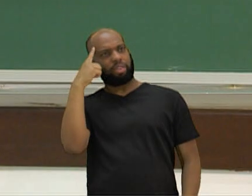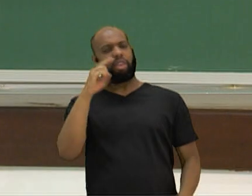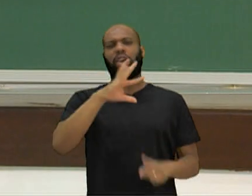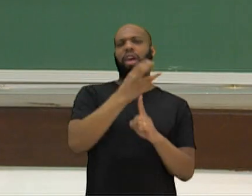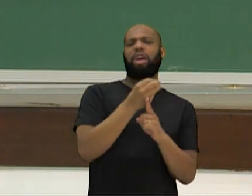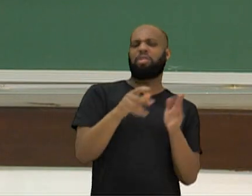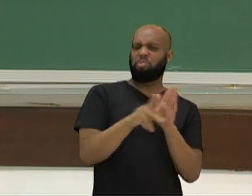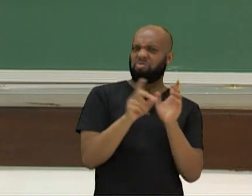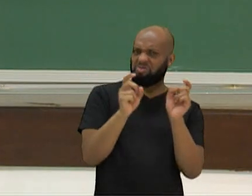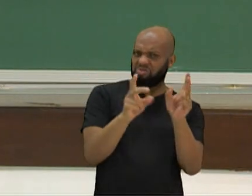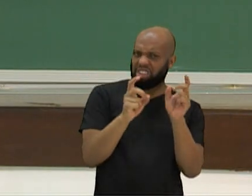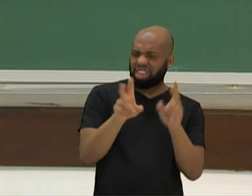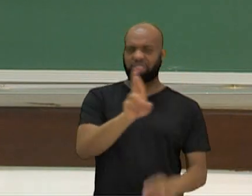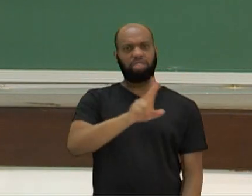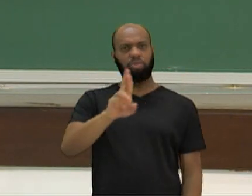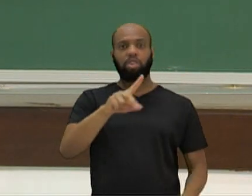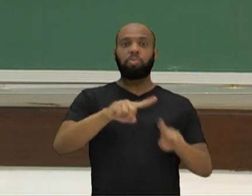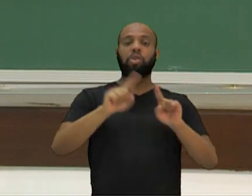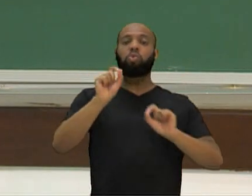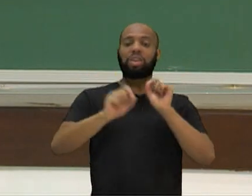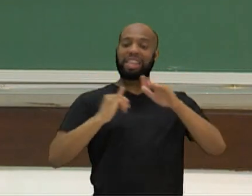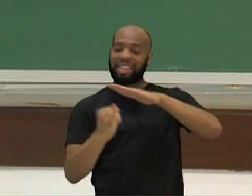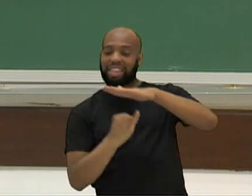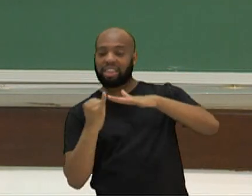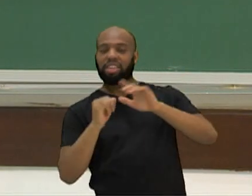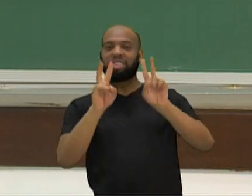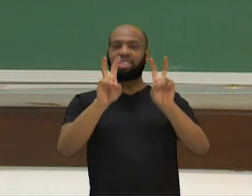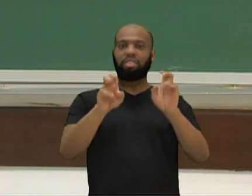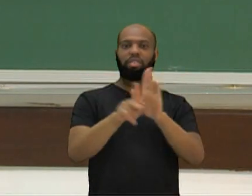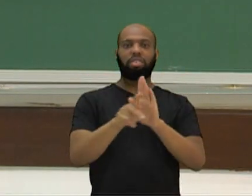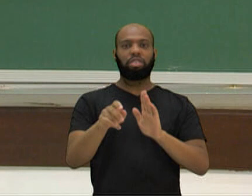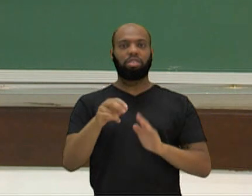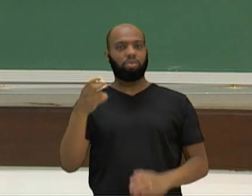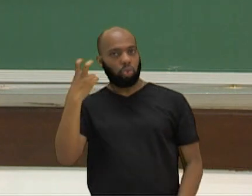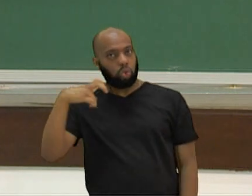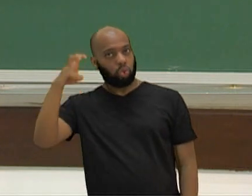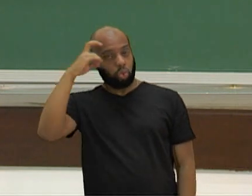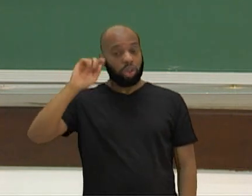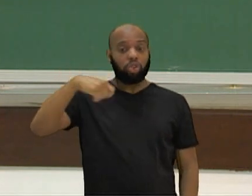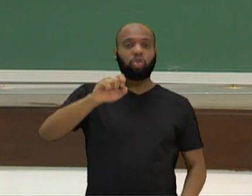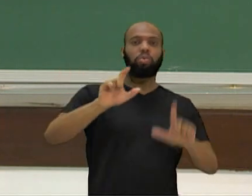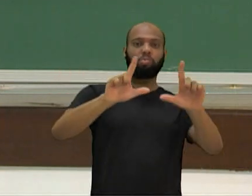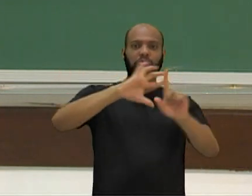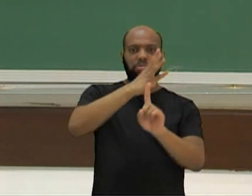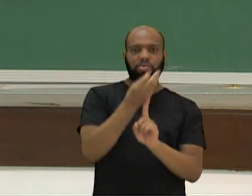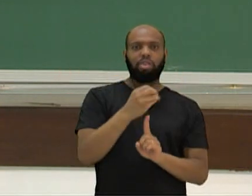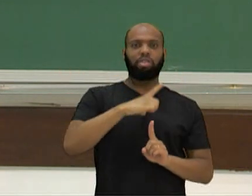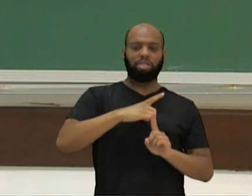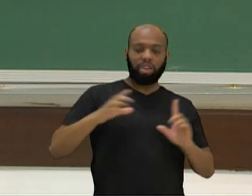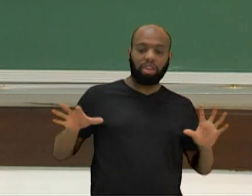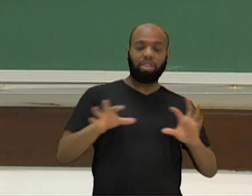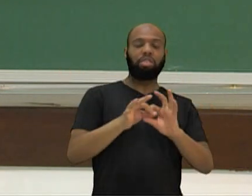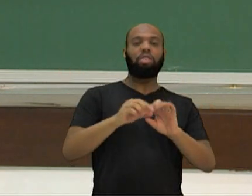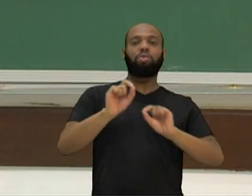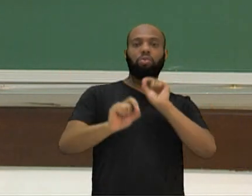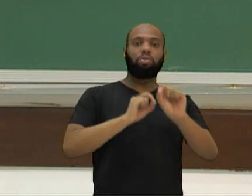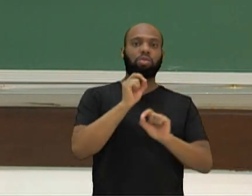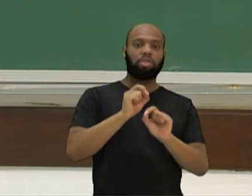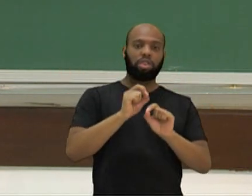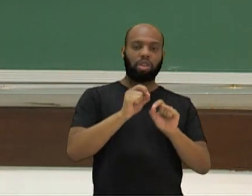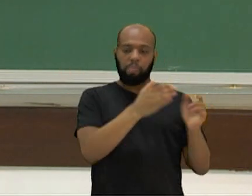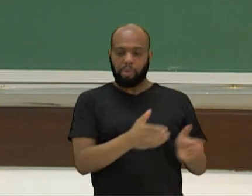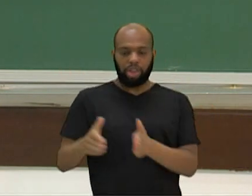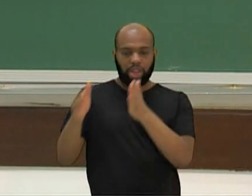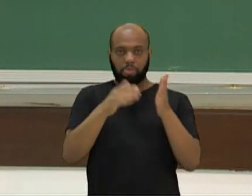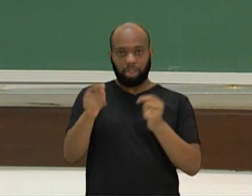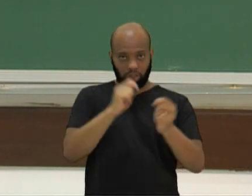não é uma mercadoria. Mas o que o termo de indústria cultural quis trazer era sobre essa obra de arte que se identifica com a lógica de reprodução cultural e